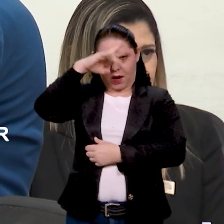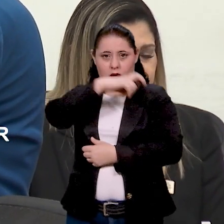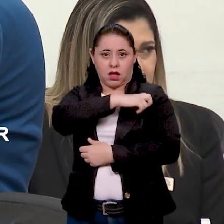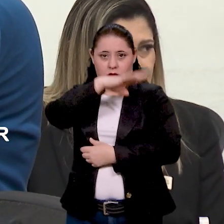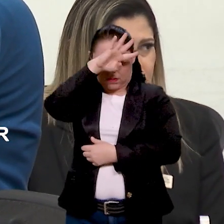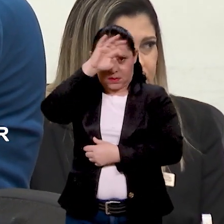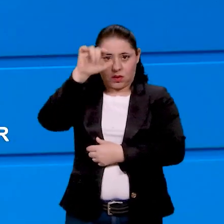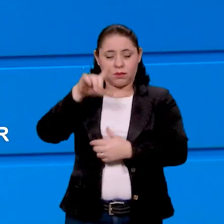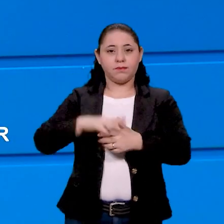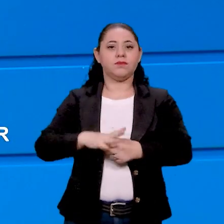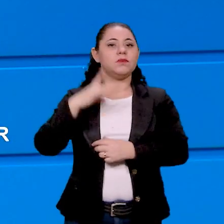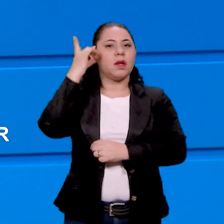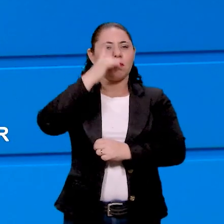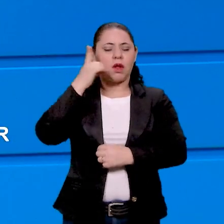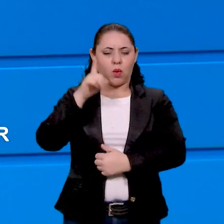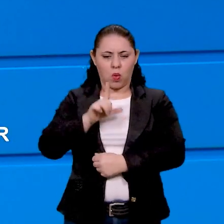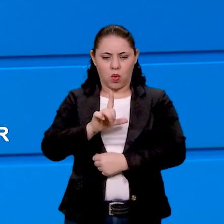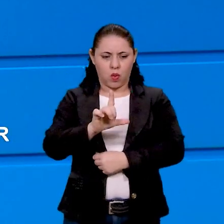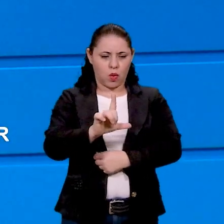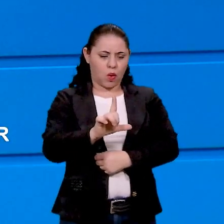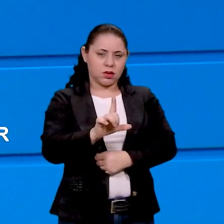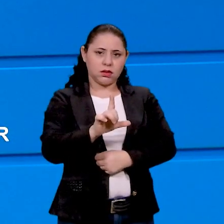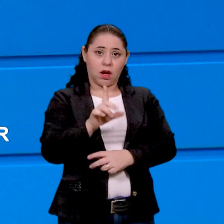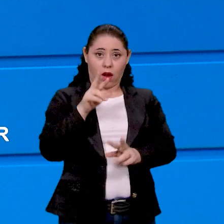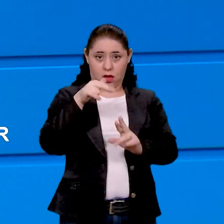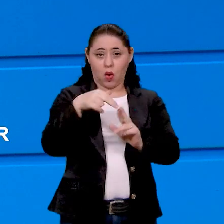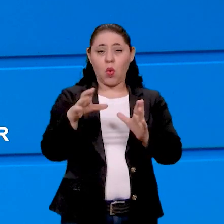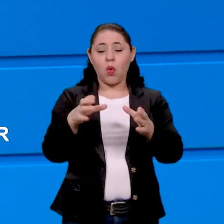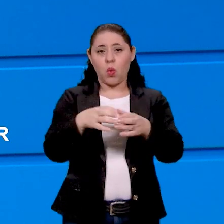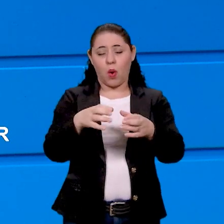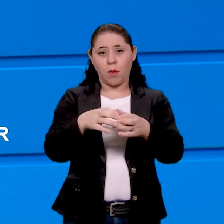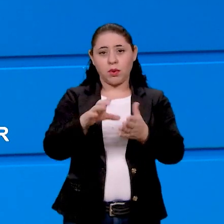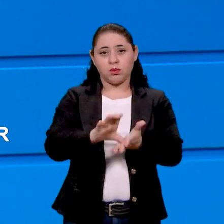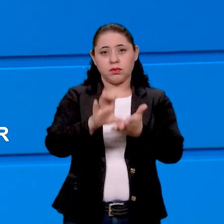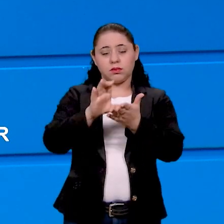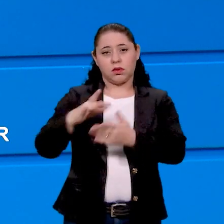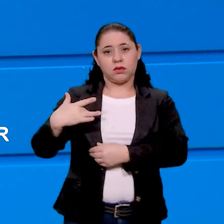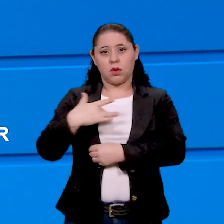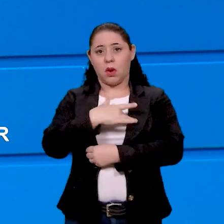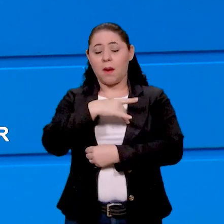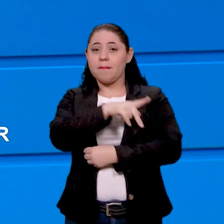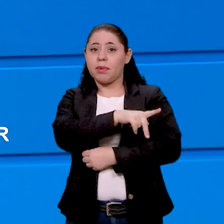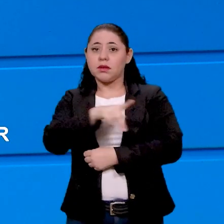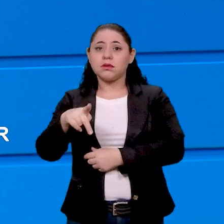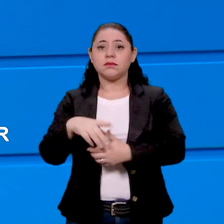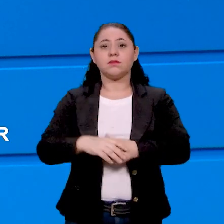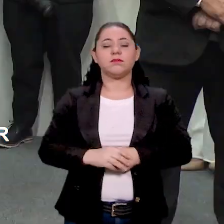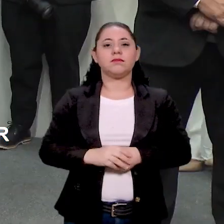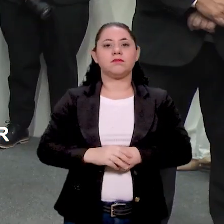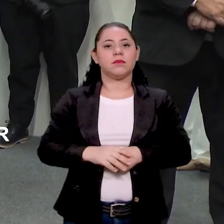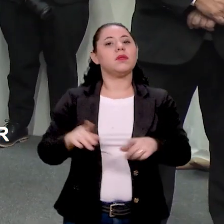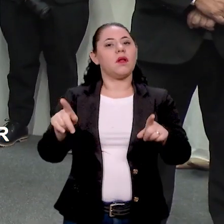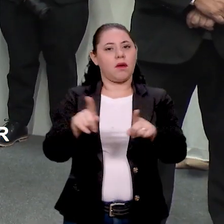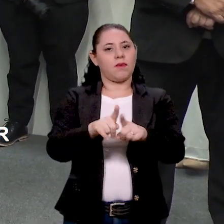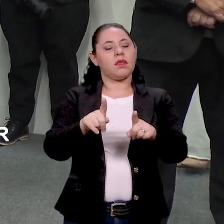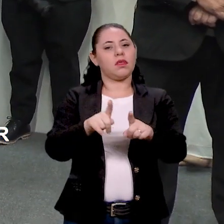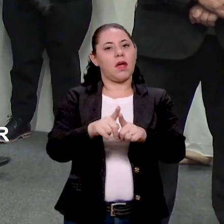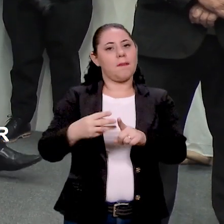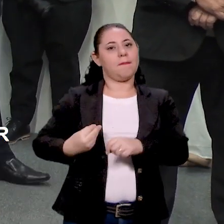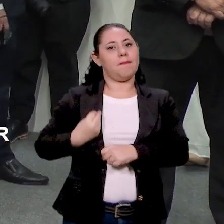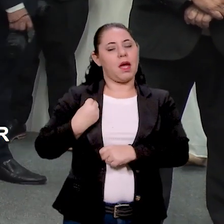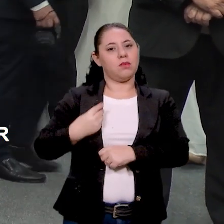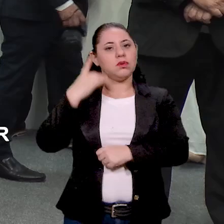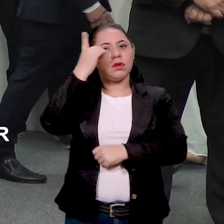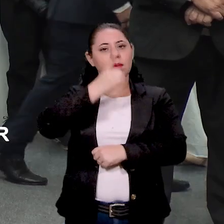Mato Grosso do Sul. O deputado Lucas de Lima, que lidera a Comissão de Saúde, será o presidente, que ainda terá